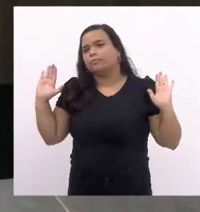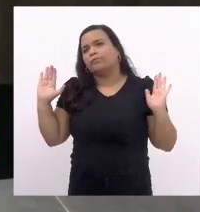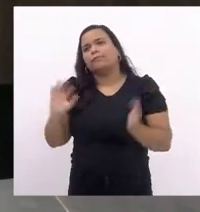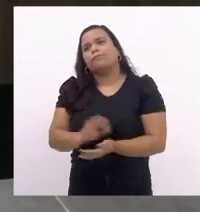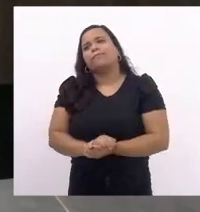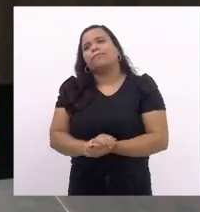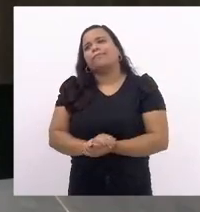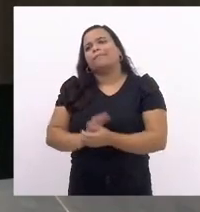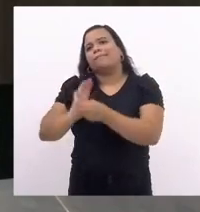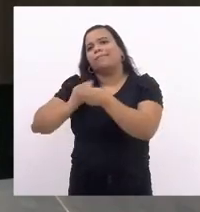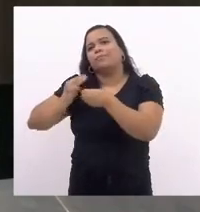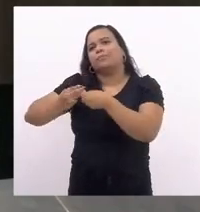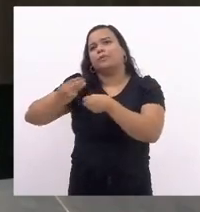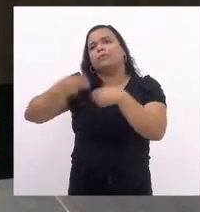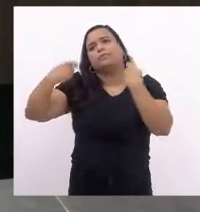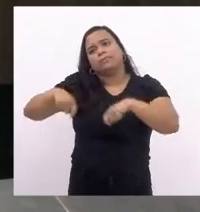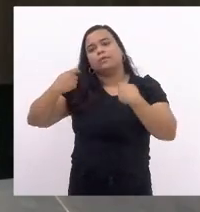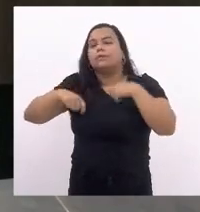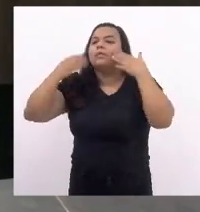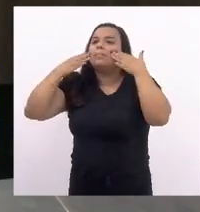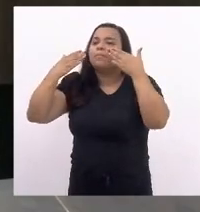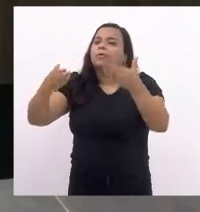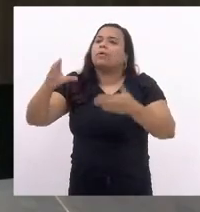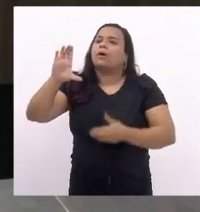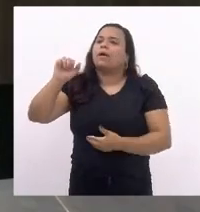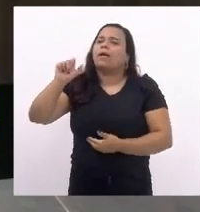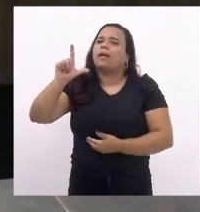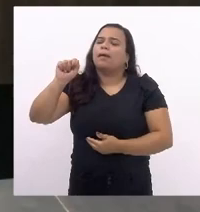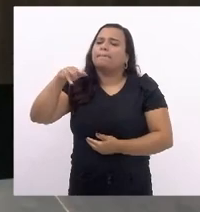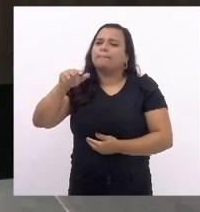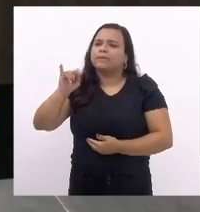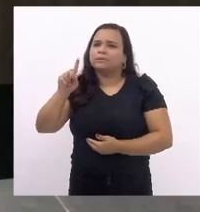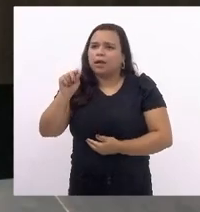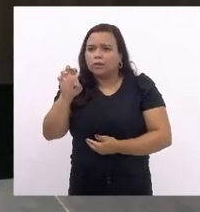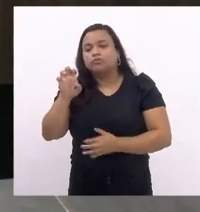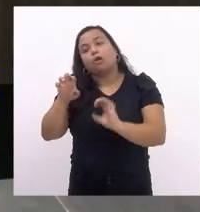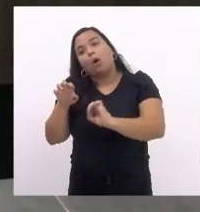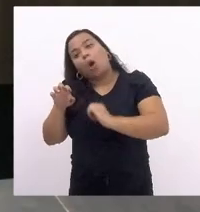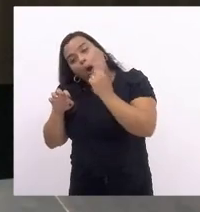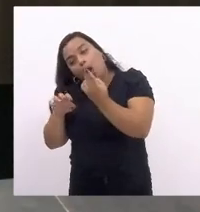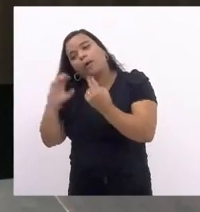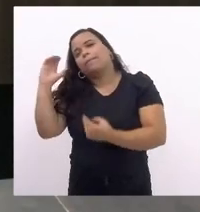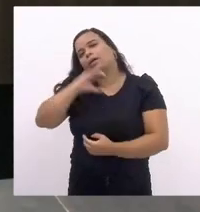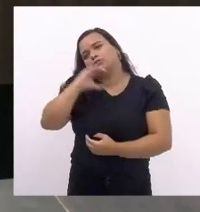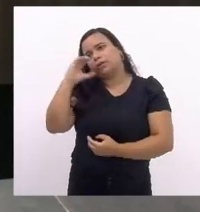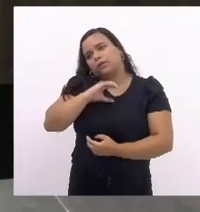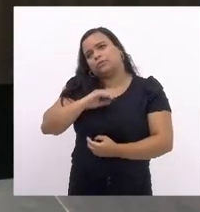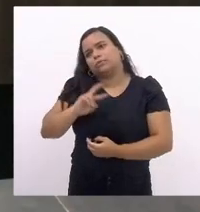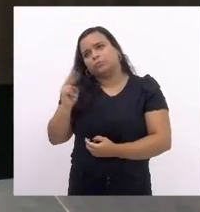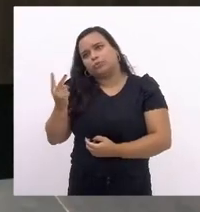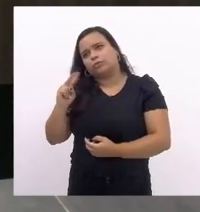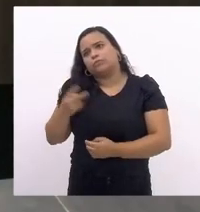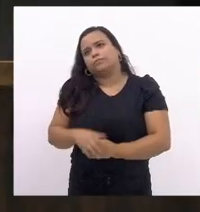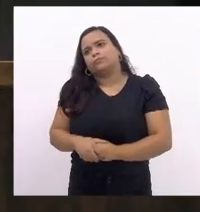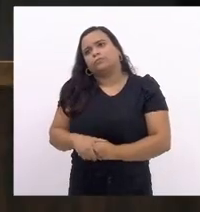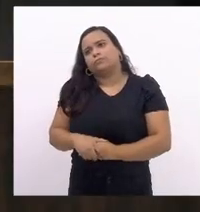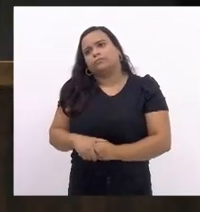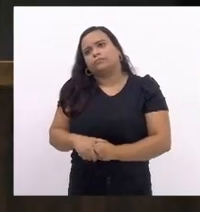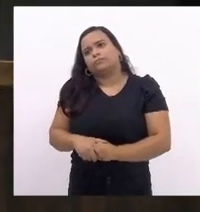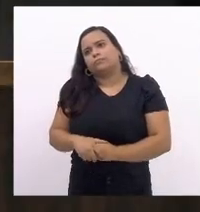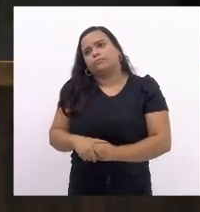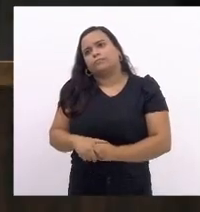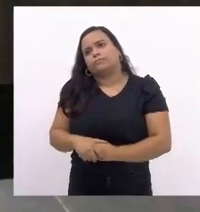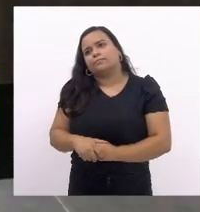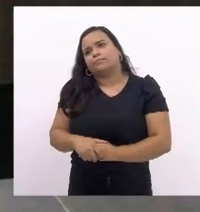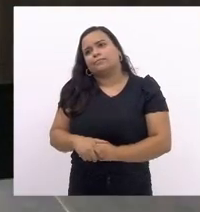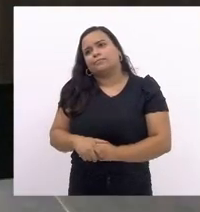se credenciar, tem que mostrar calamidade pública e ou emergência. Tem que botar no texto que tem que estar homologado pelo